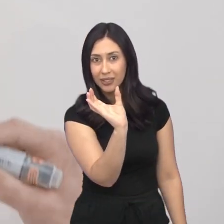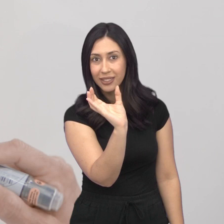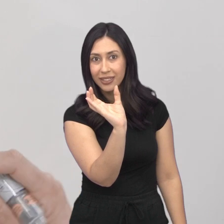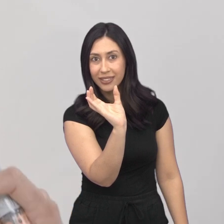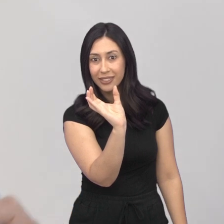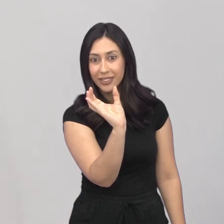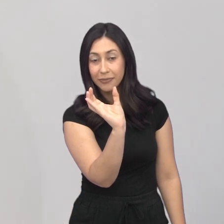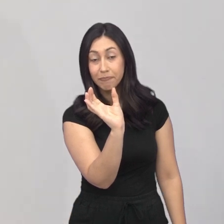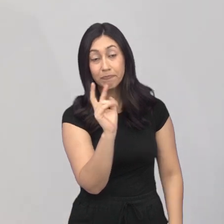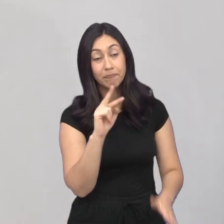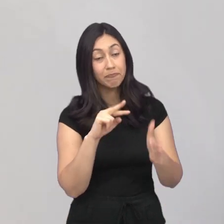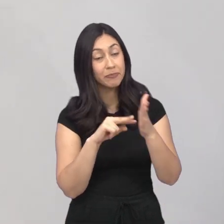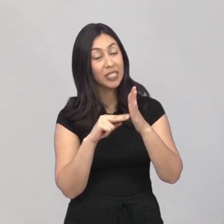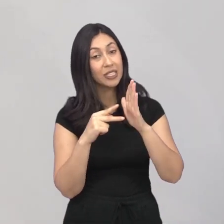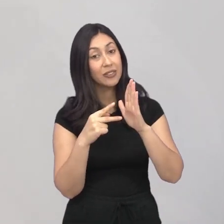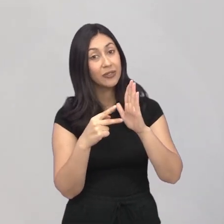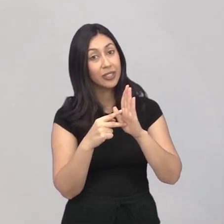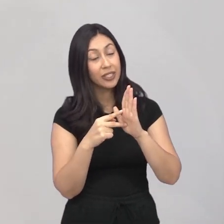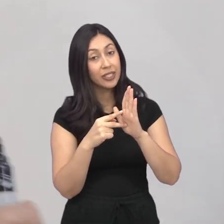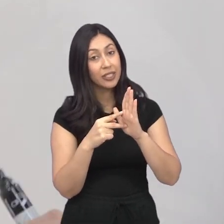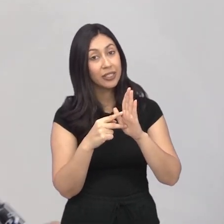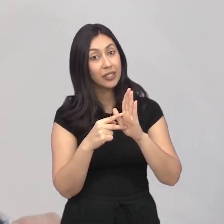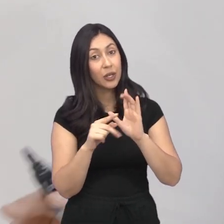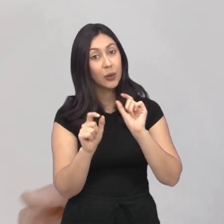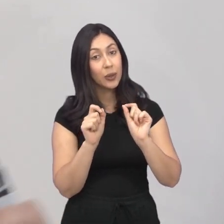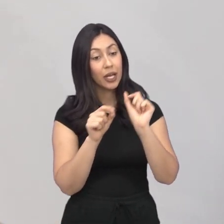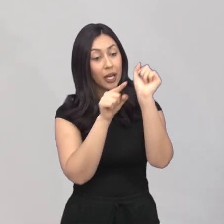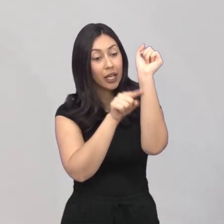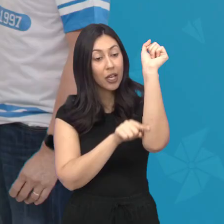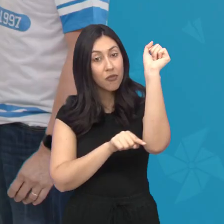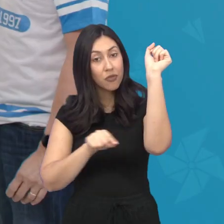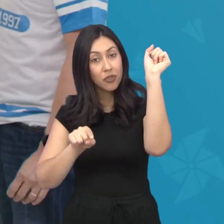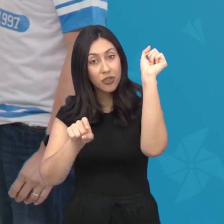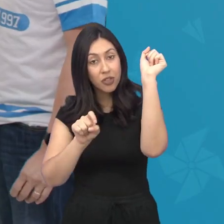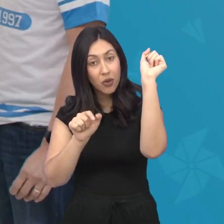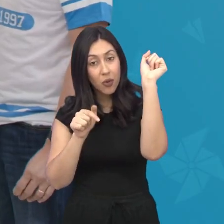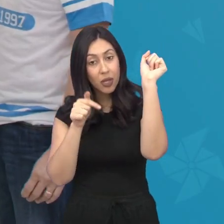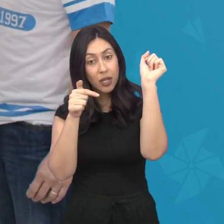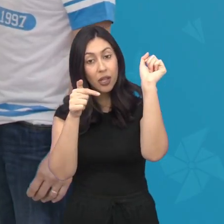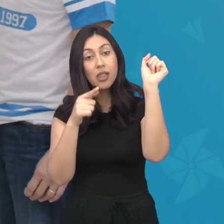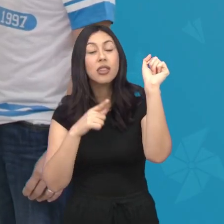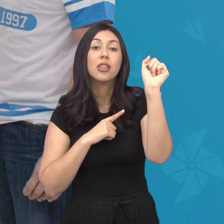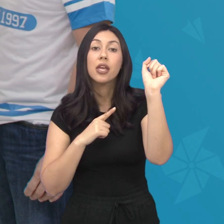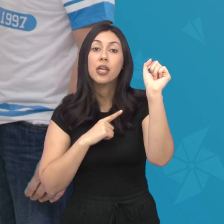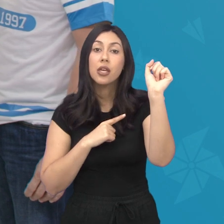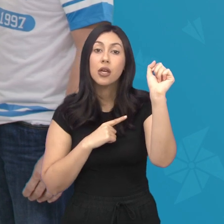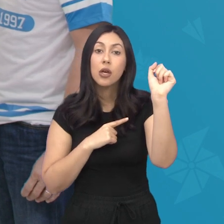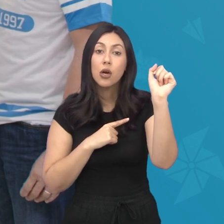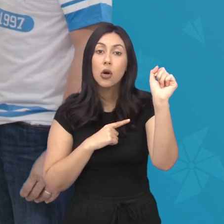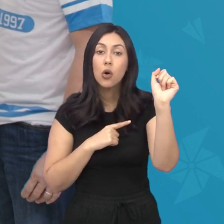formato. Isso quer dizer que a equação do segundo grau, a função quadrática, tem um mínimo.